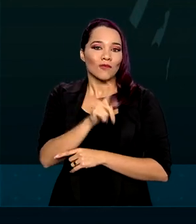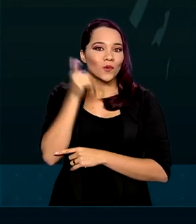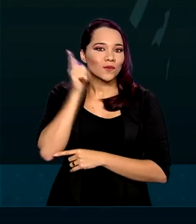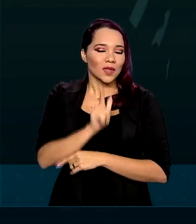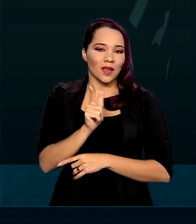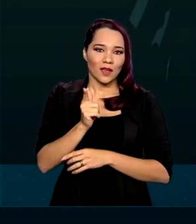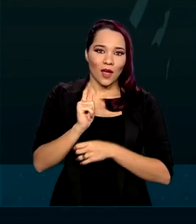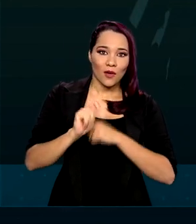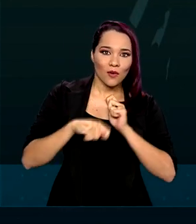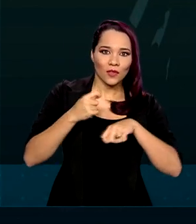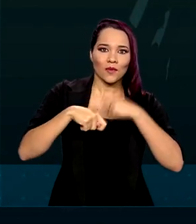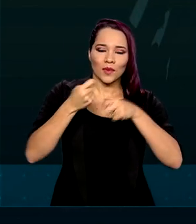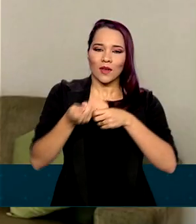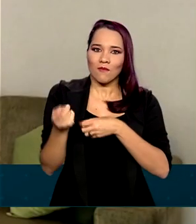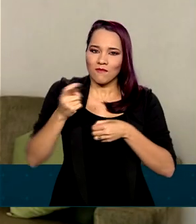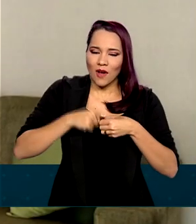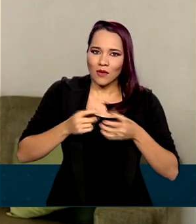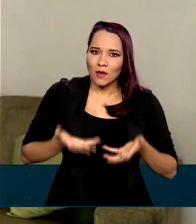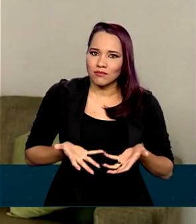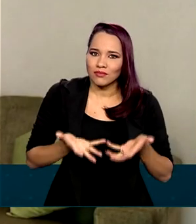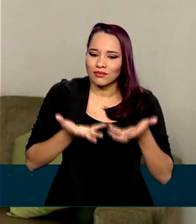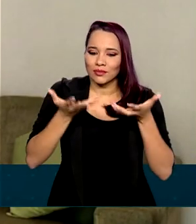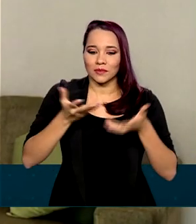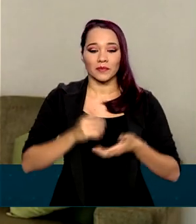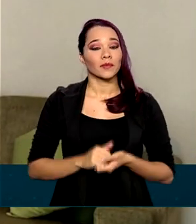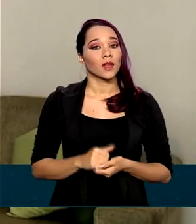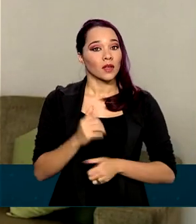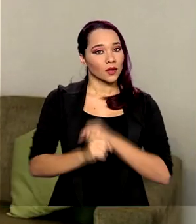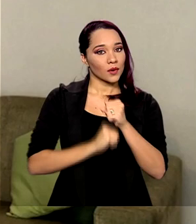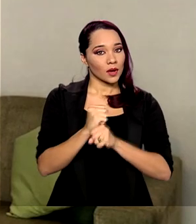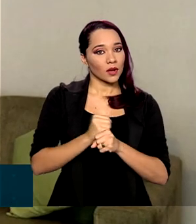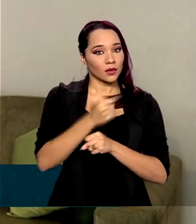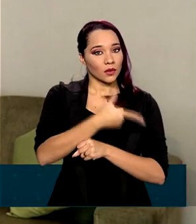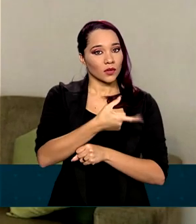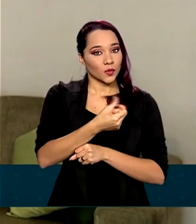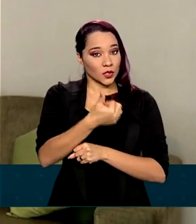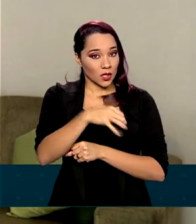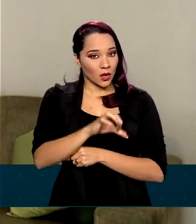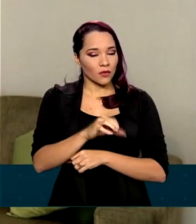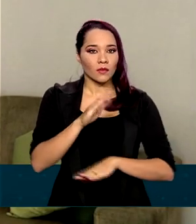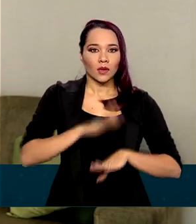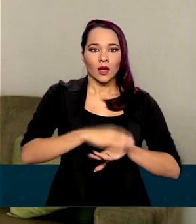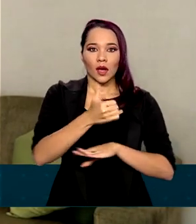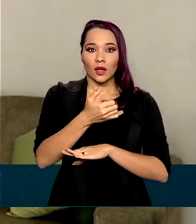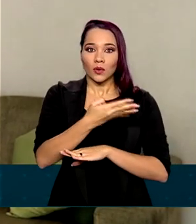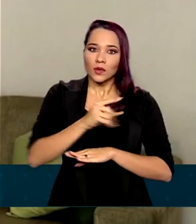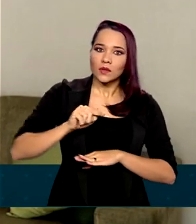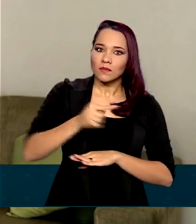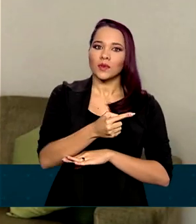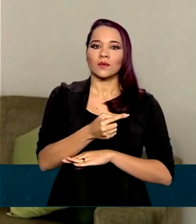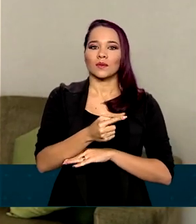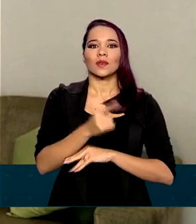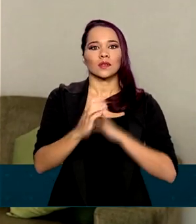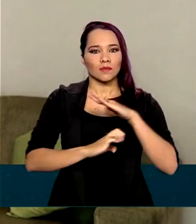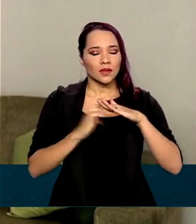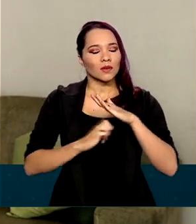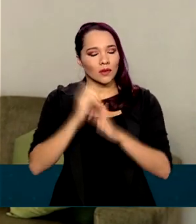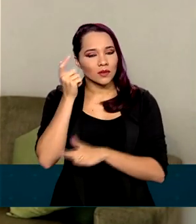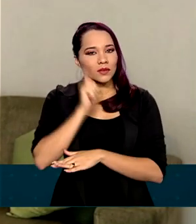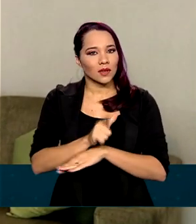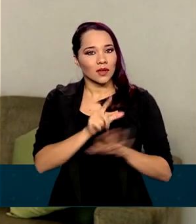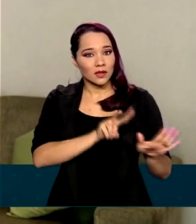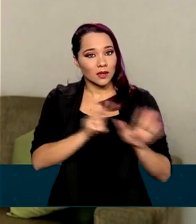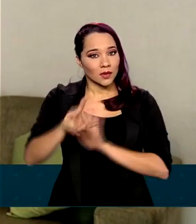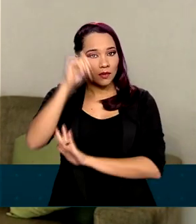retomada das nossas atividades. Em 2019, mais de 14 mil empresários participaram da Semana Brasil